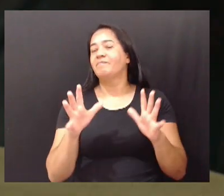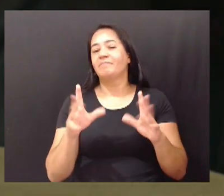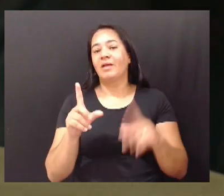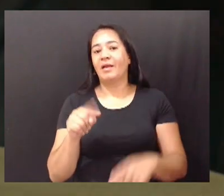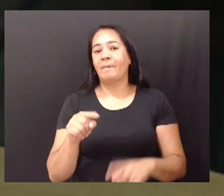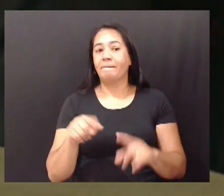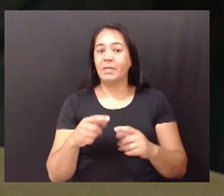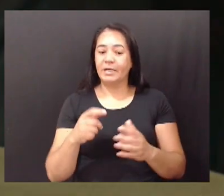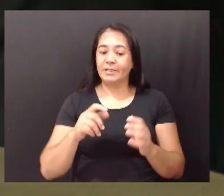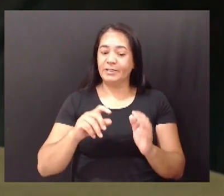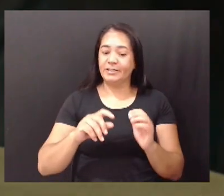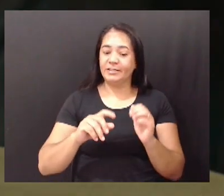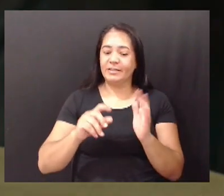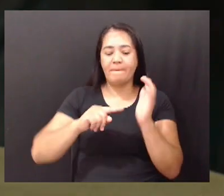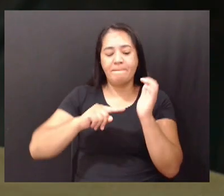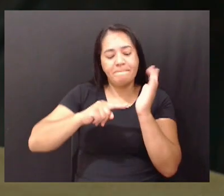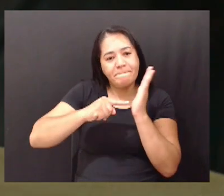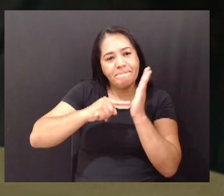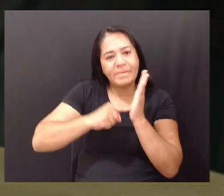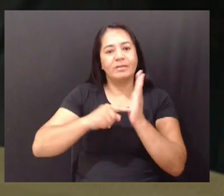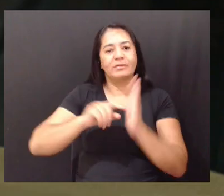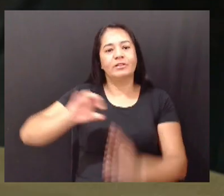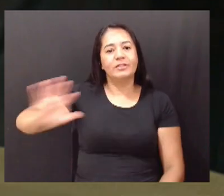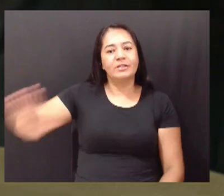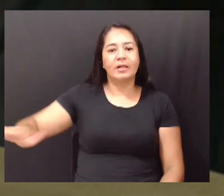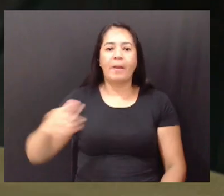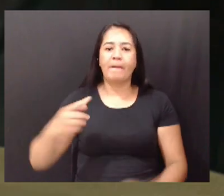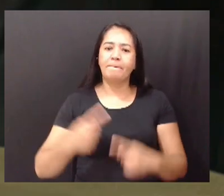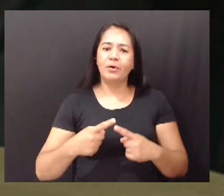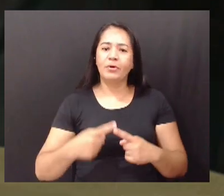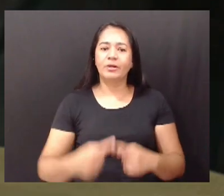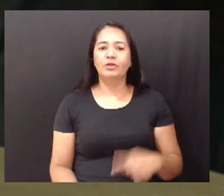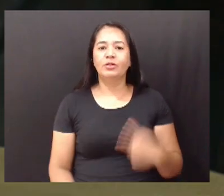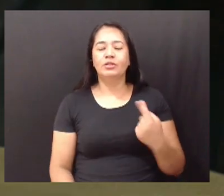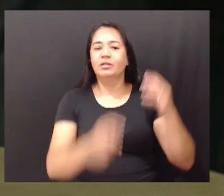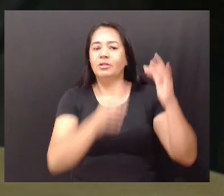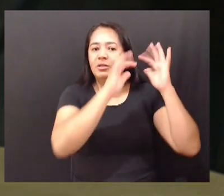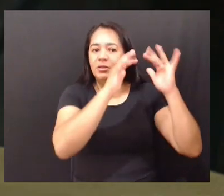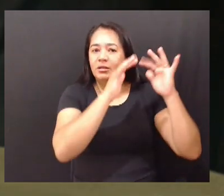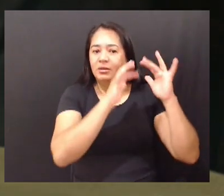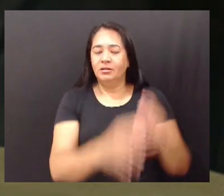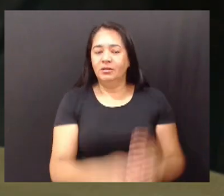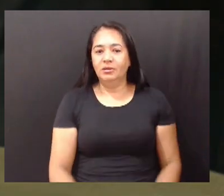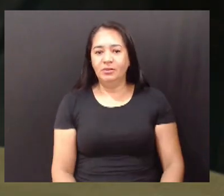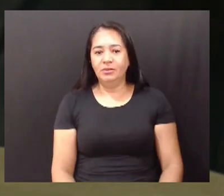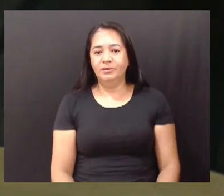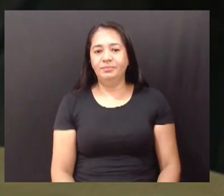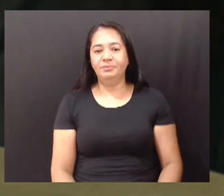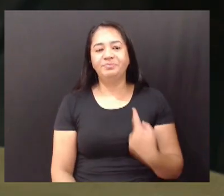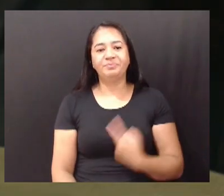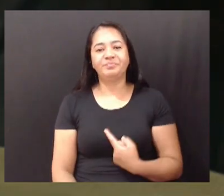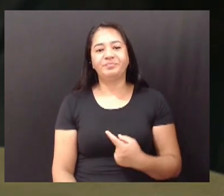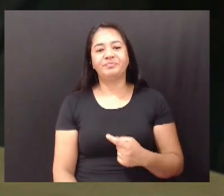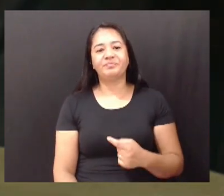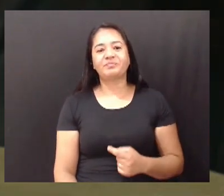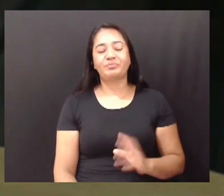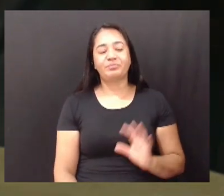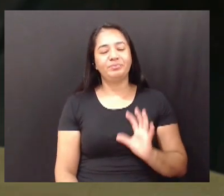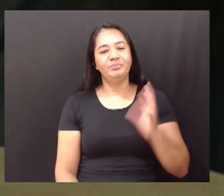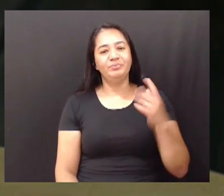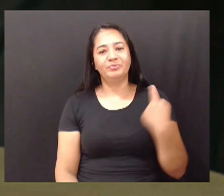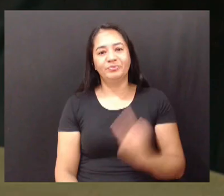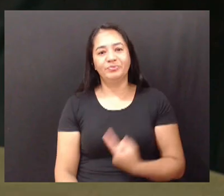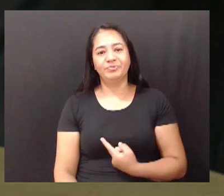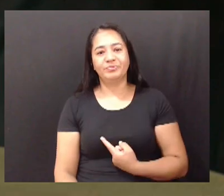o celular. Por quê que a gente tem que desligar o celular? O que o nosso cérebro, o que acontece com a gente? Porque isso é